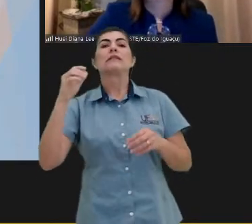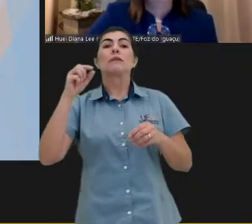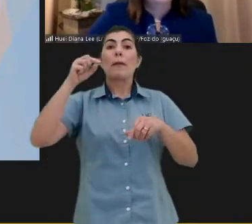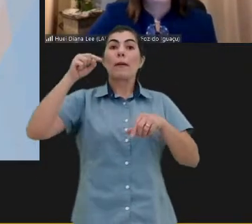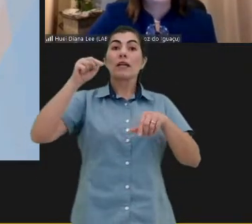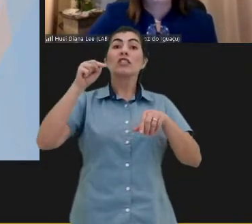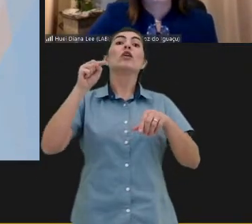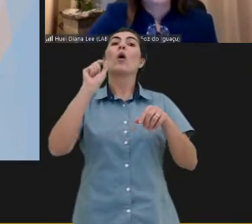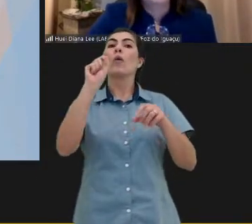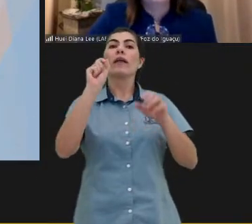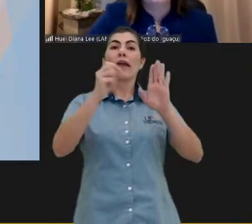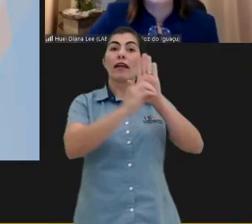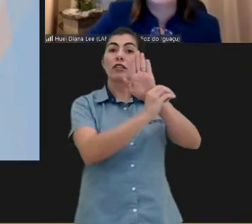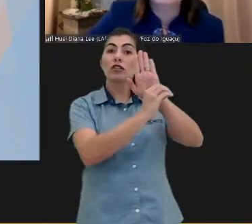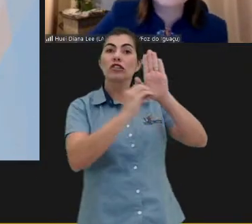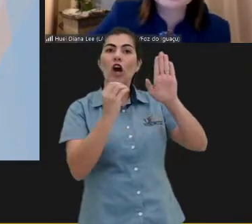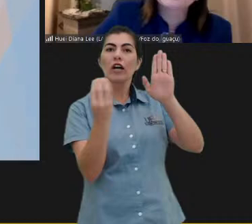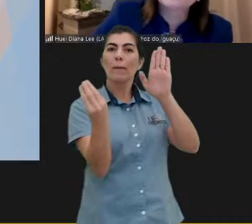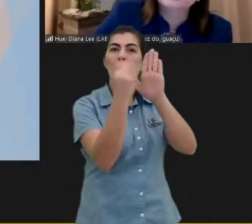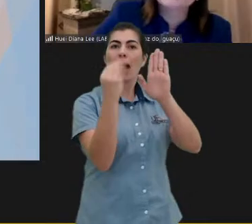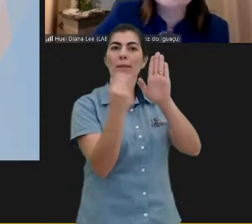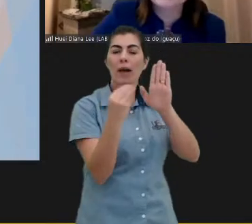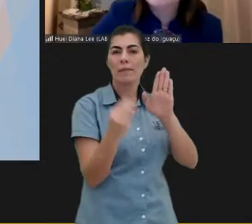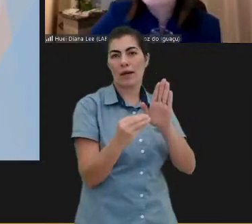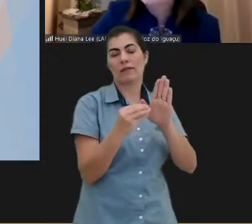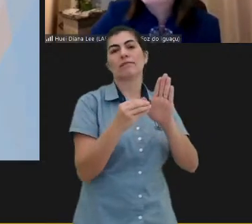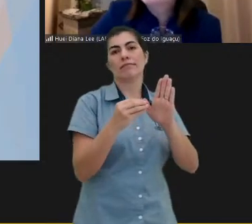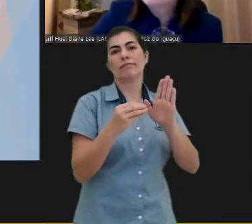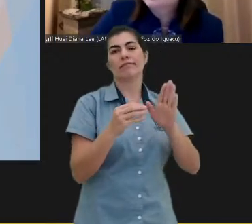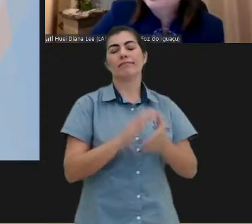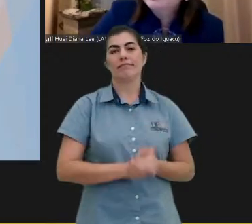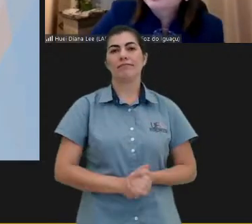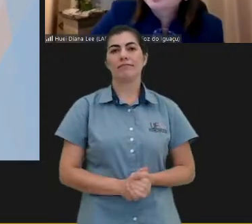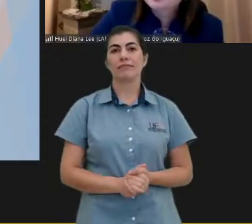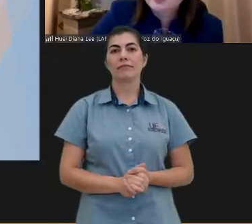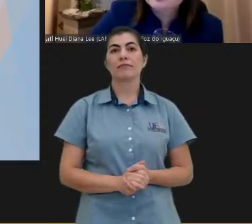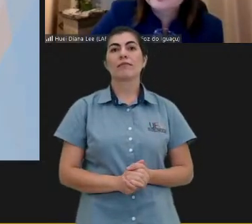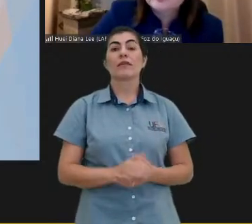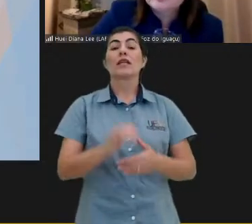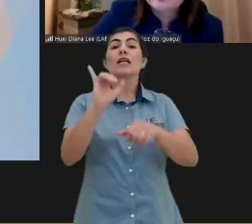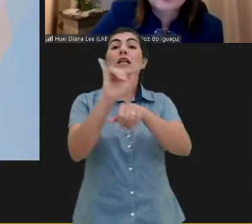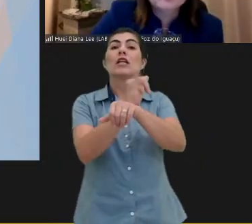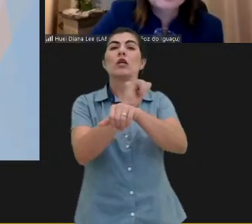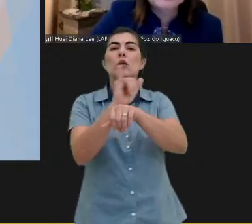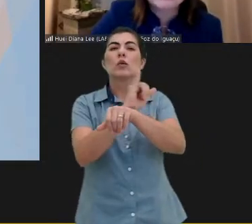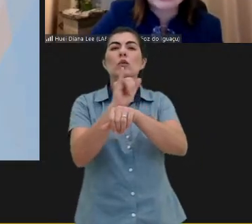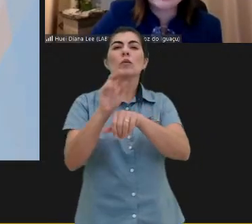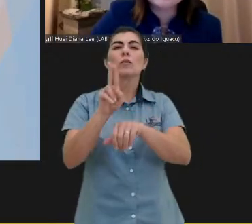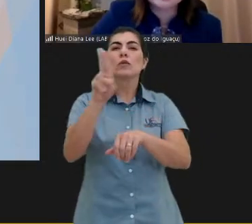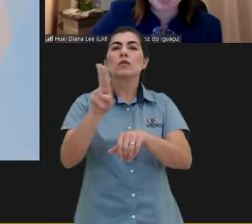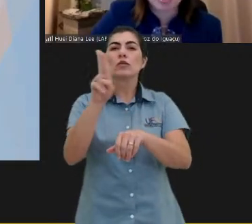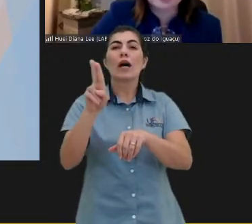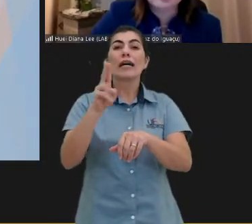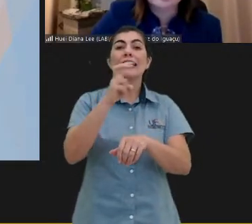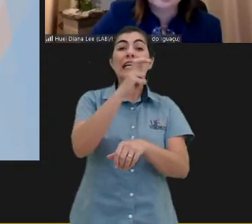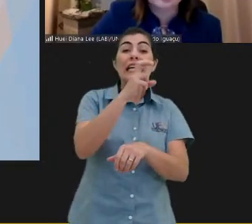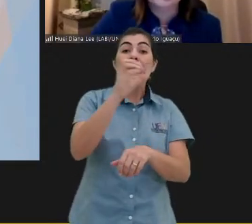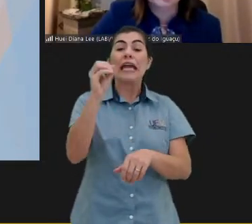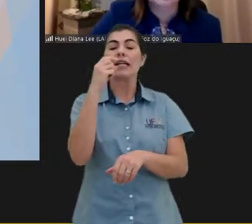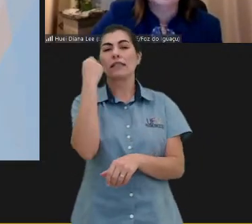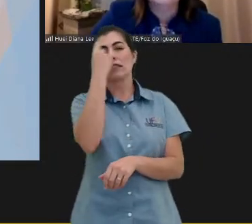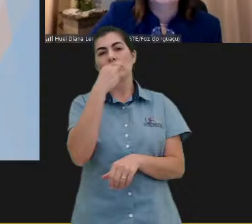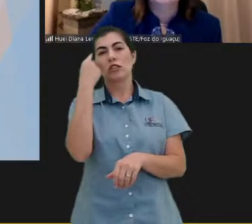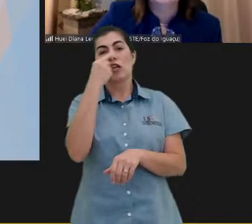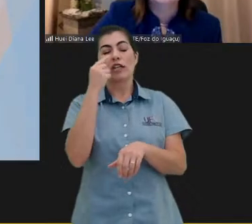Vamos ver o Facebook. Ah, YouTube primeiro. Próximo é o Facebook. YouTube, os usuários fazem um upload de 500 horas a